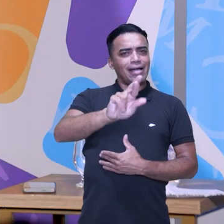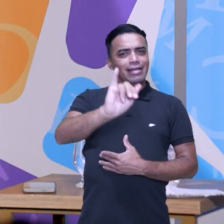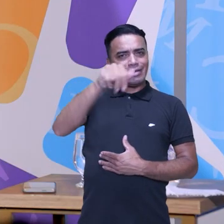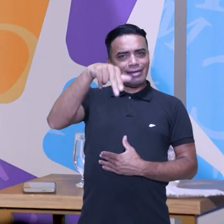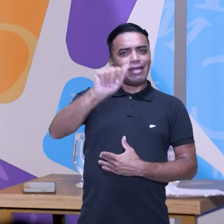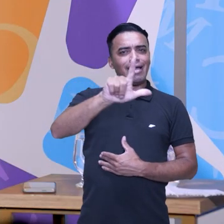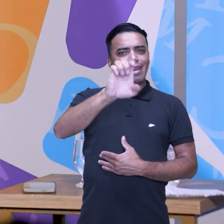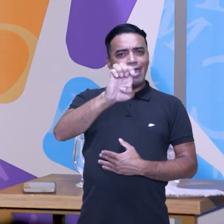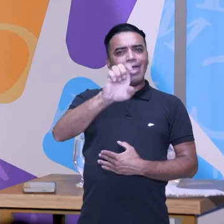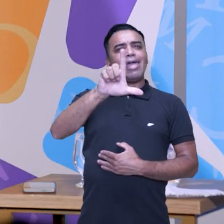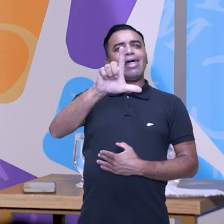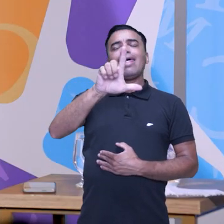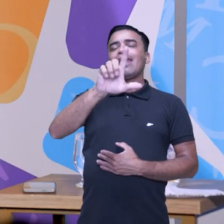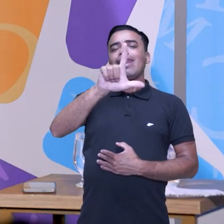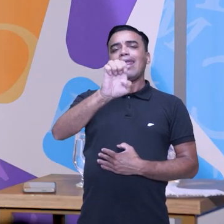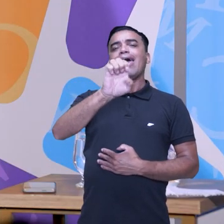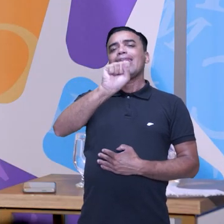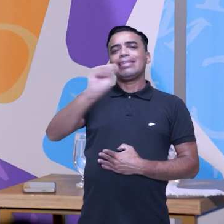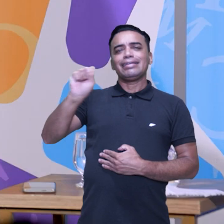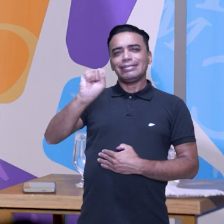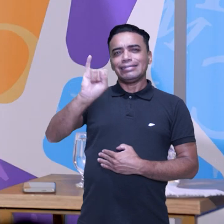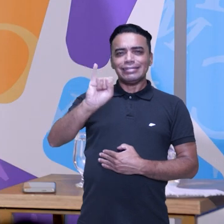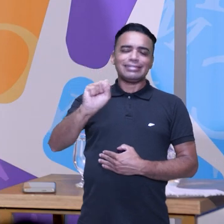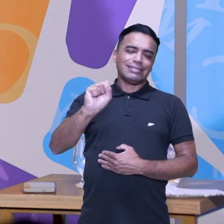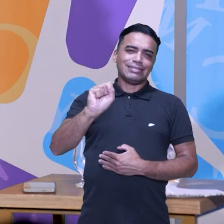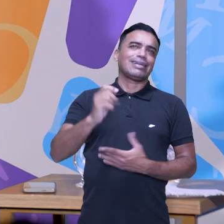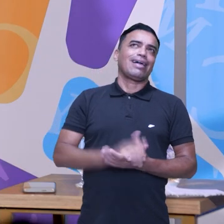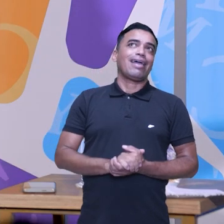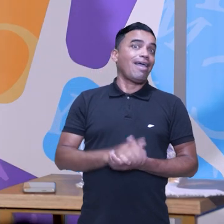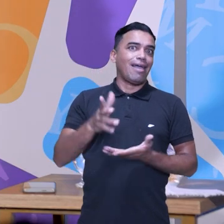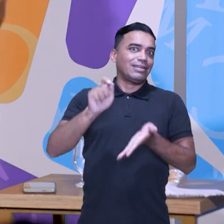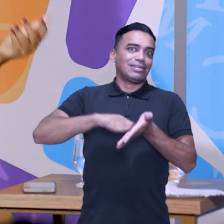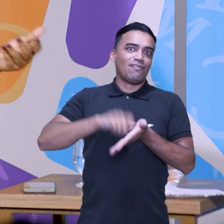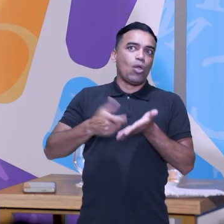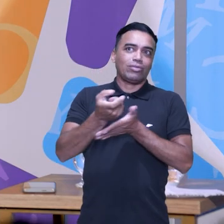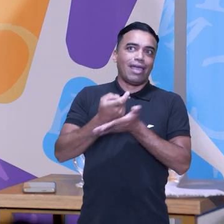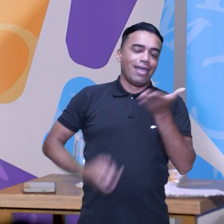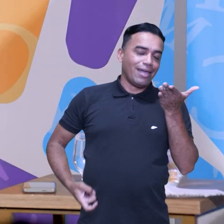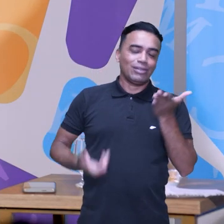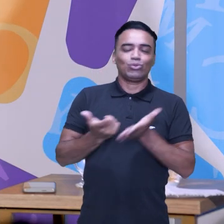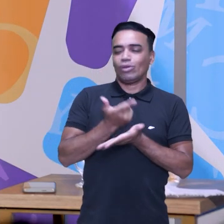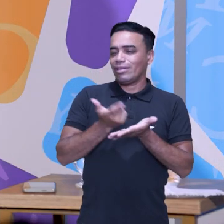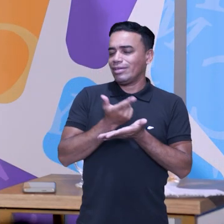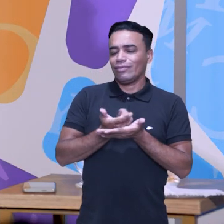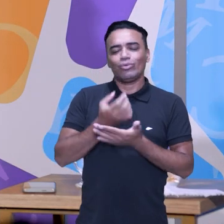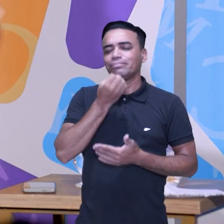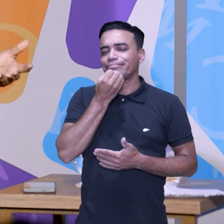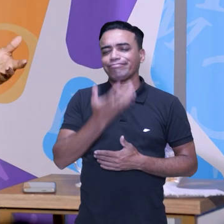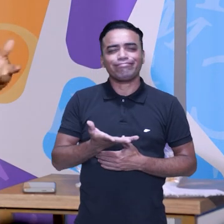cheia. Eventualmente, alguns telespectadores são convidados a interagir com os convidados, e estes recebem o microfone quando